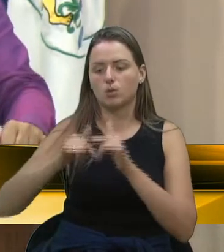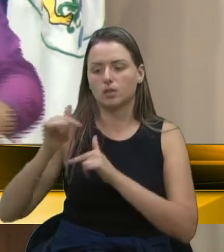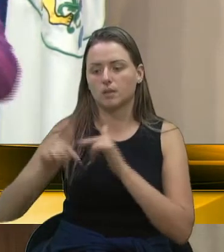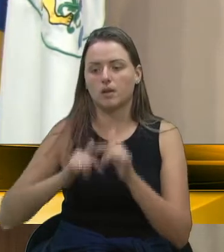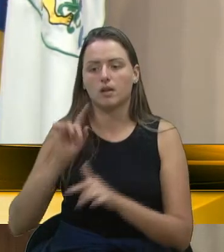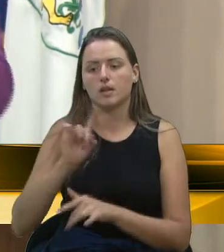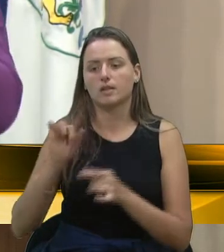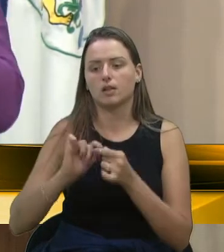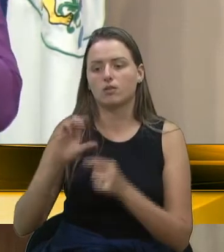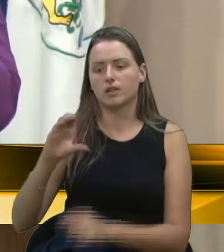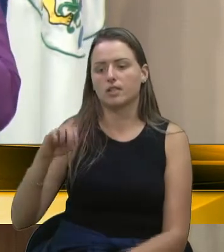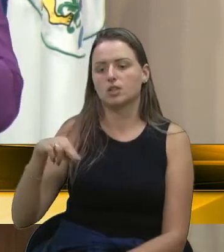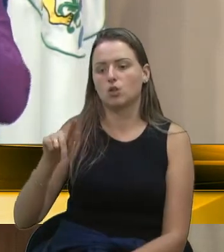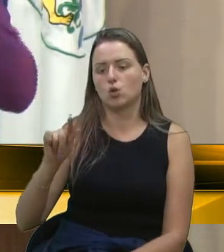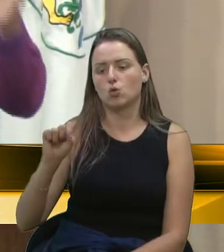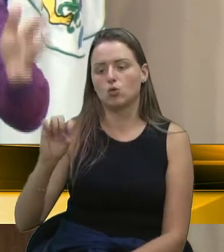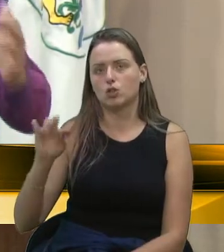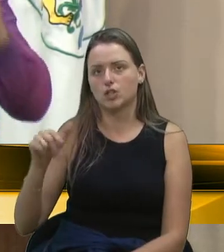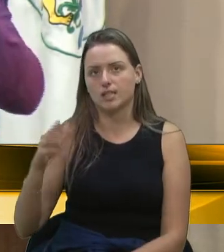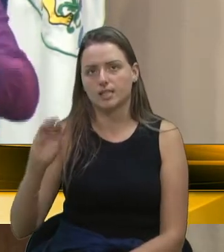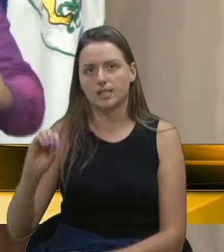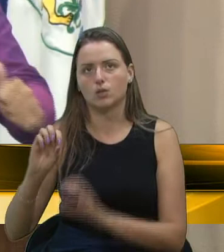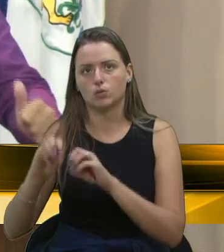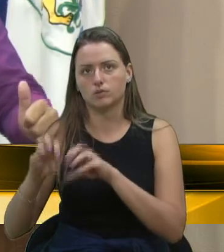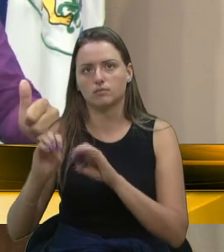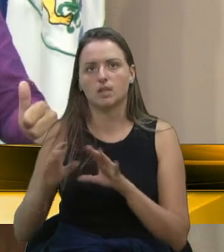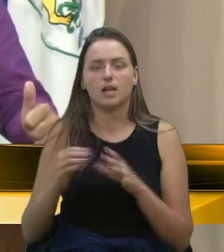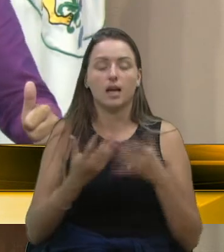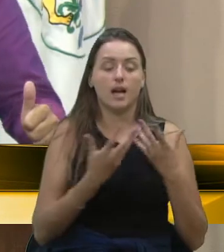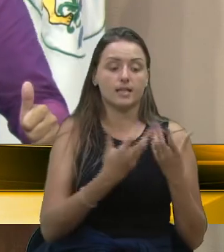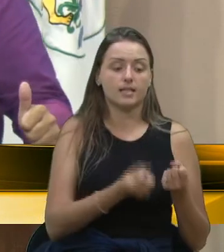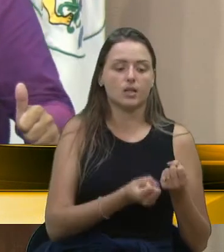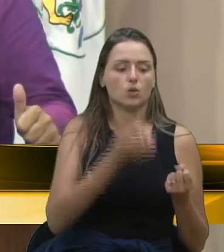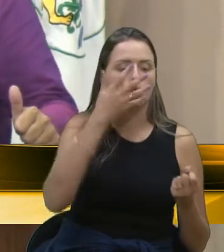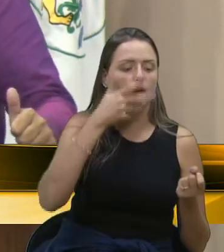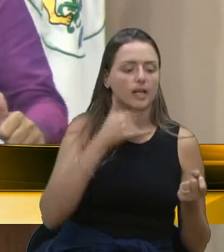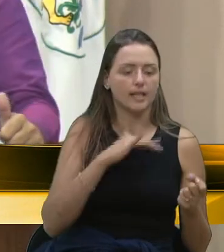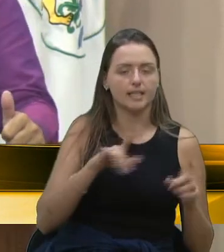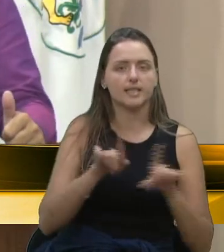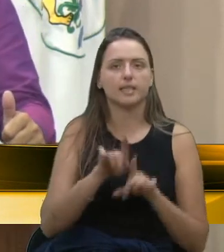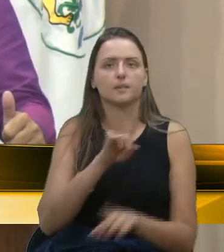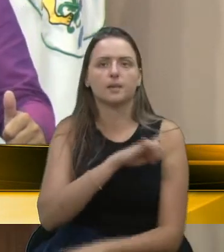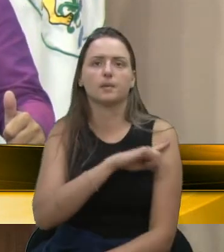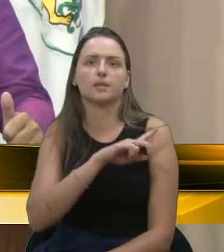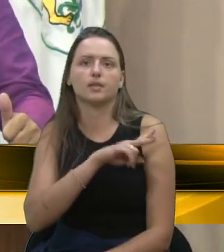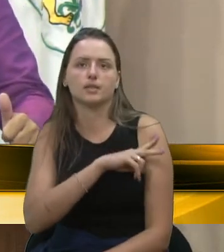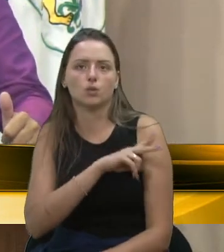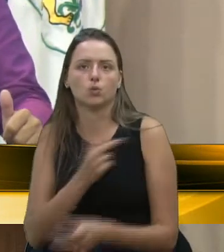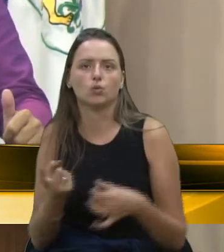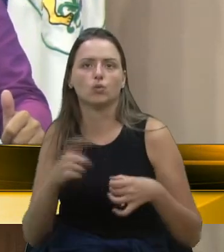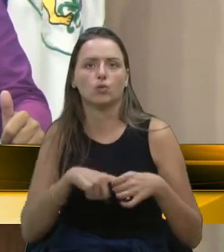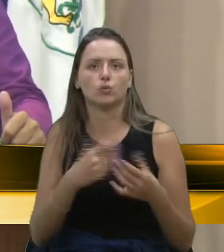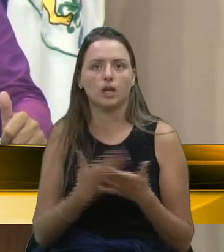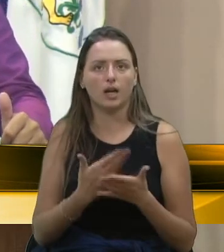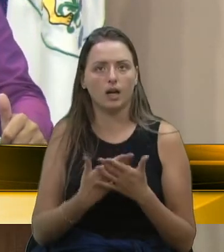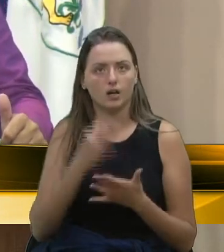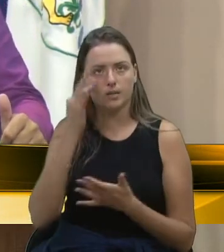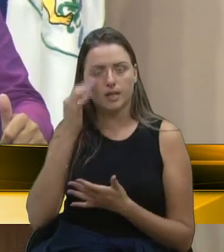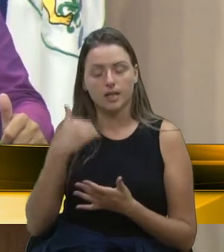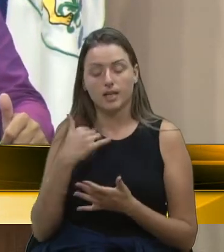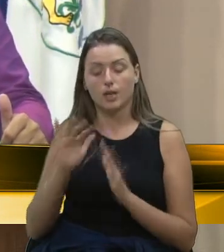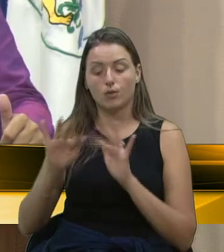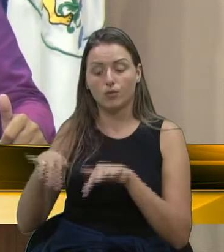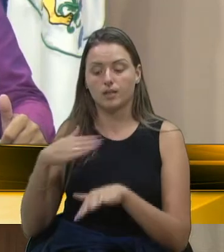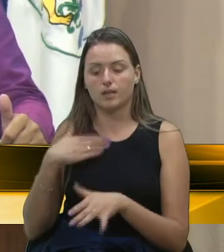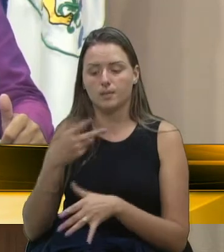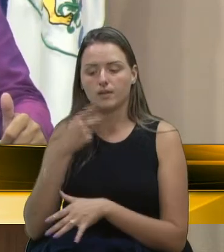para a educação e autorizou a educação infantil e o primeiro e segundo ano. Eu queria concluir a minha fala